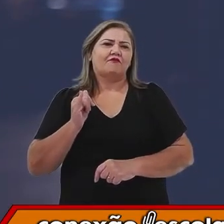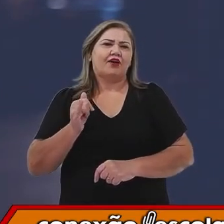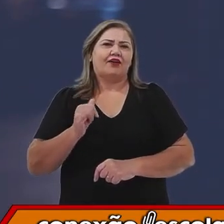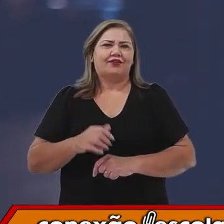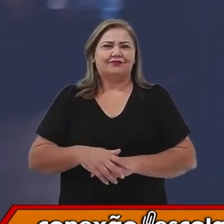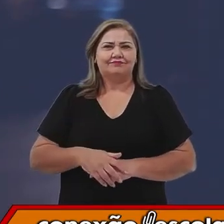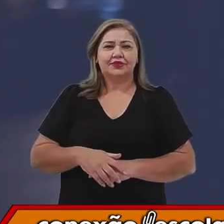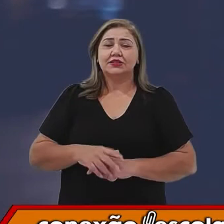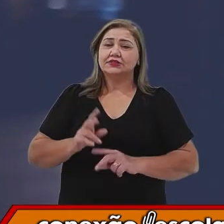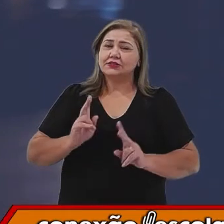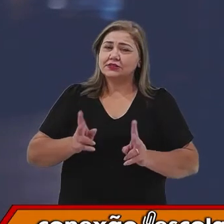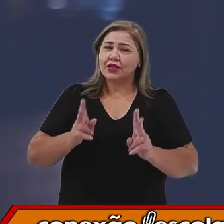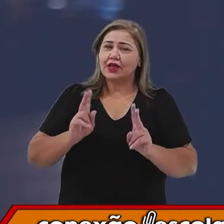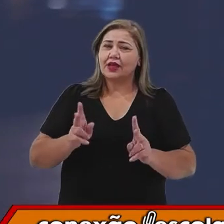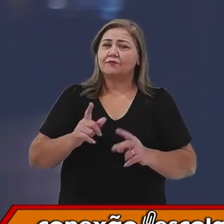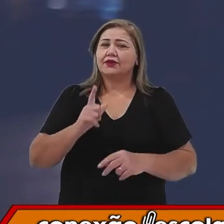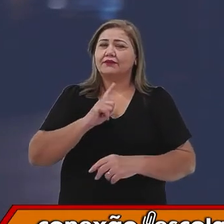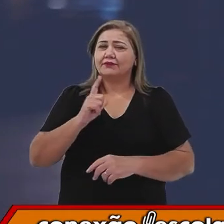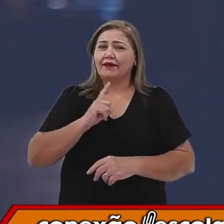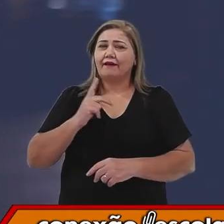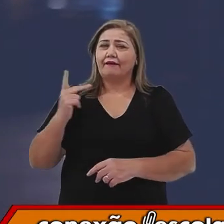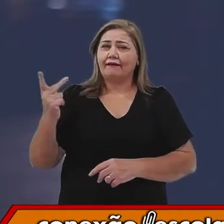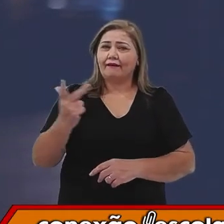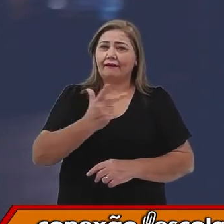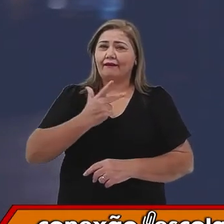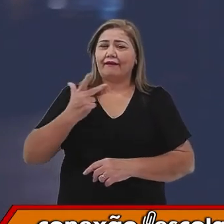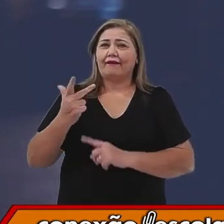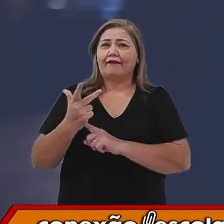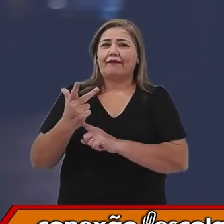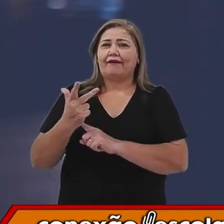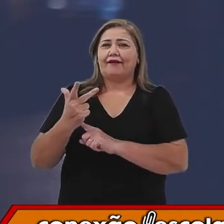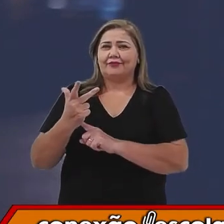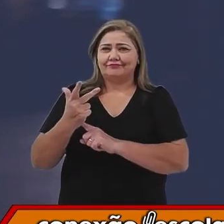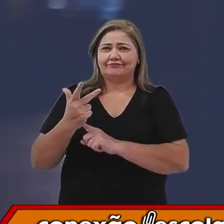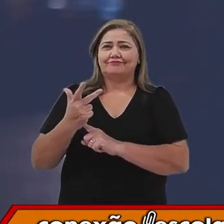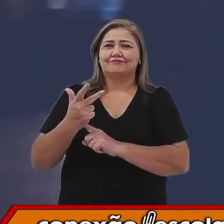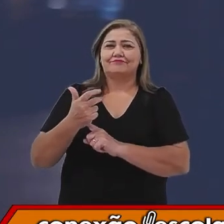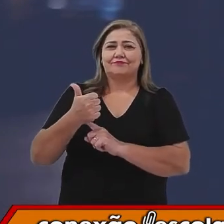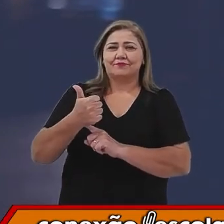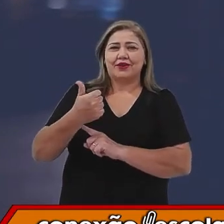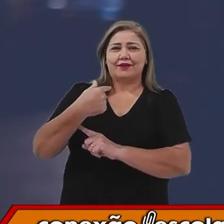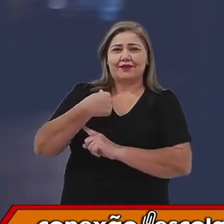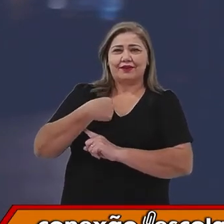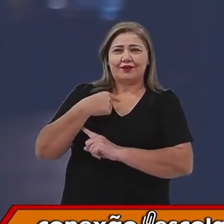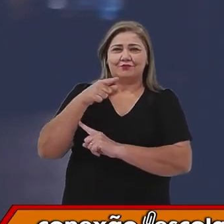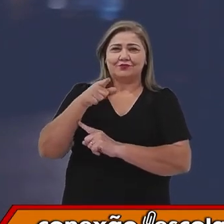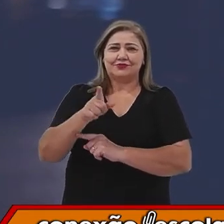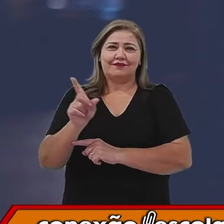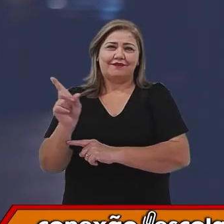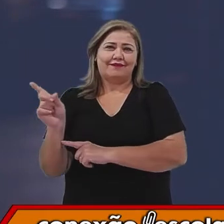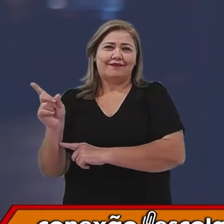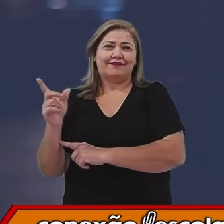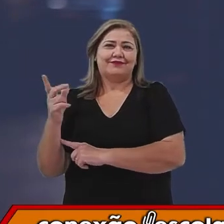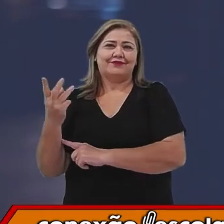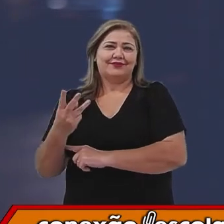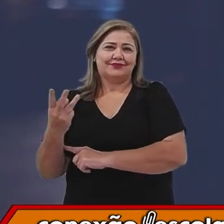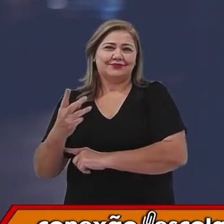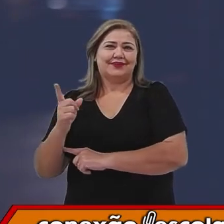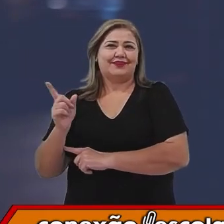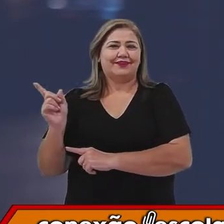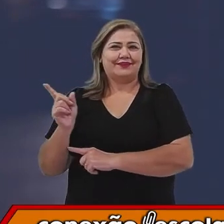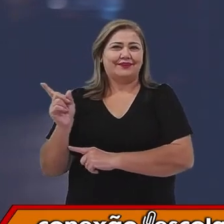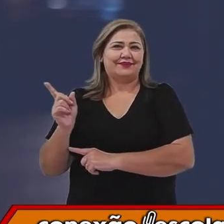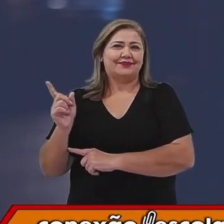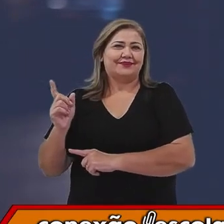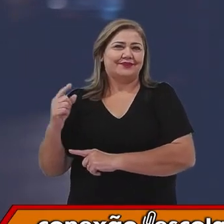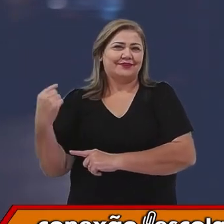temos sempre a terceira pessoa aqui. E veja que interessante. O verbo dicende, que é o verbo de elocução, ele